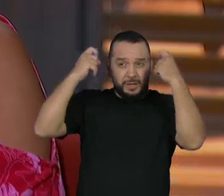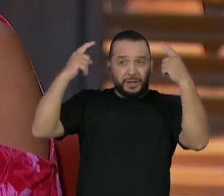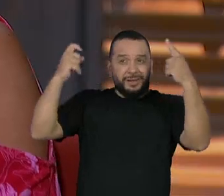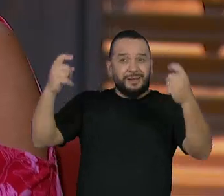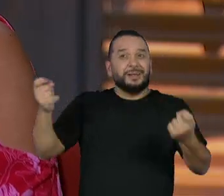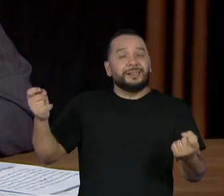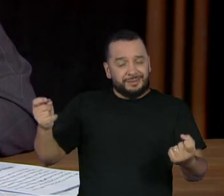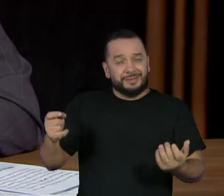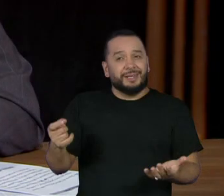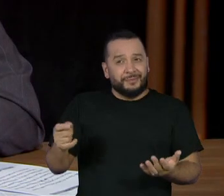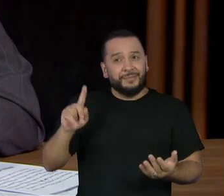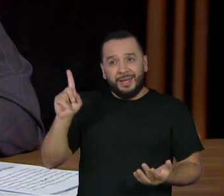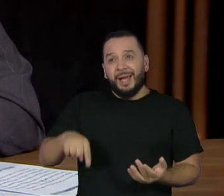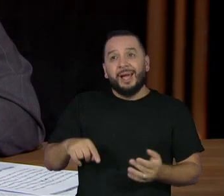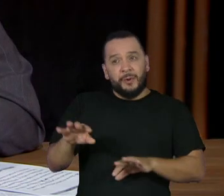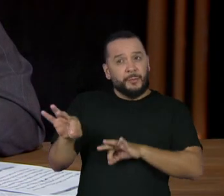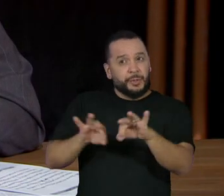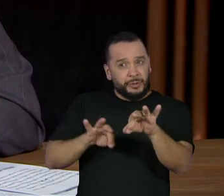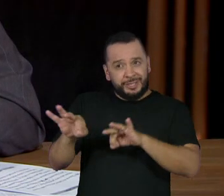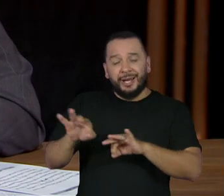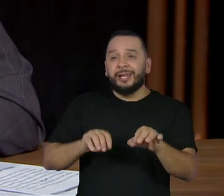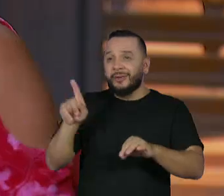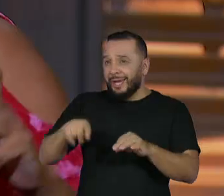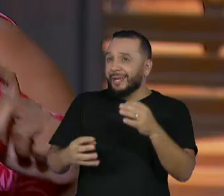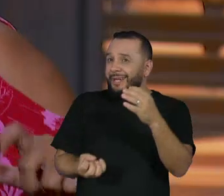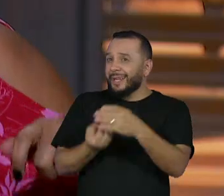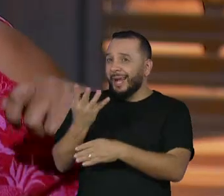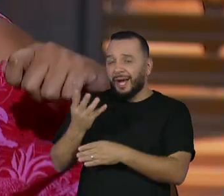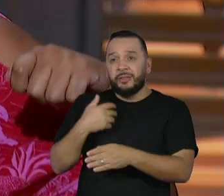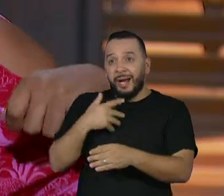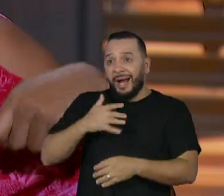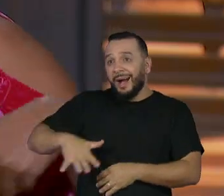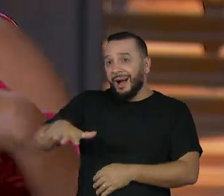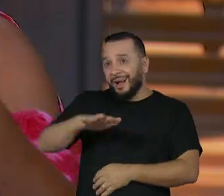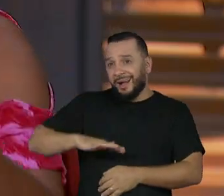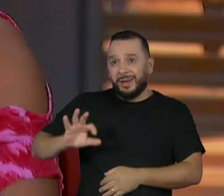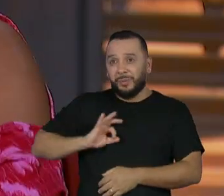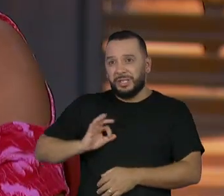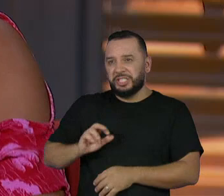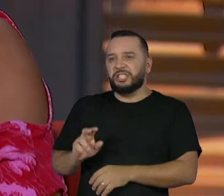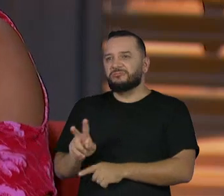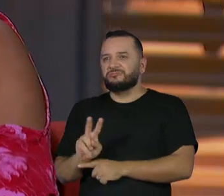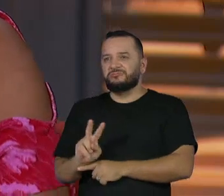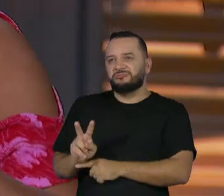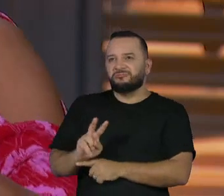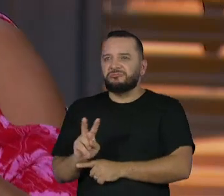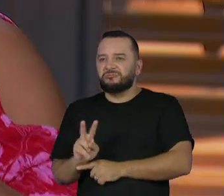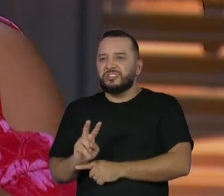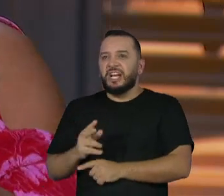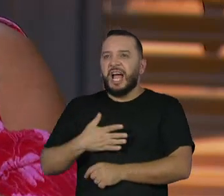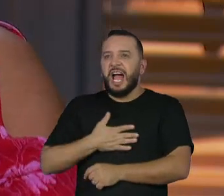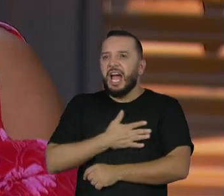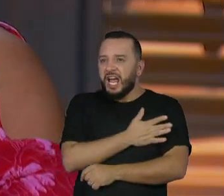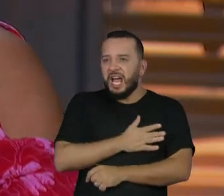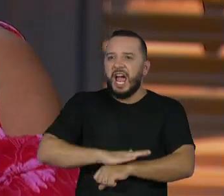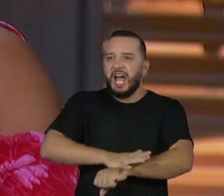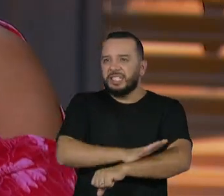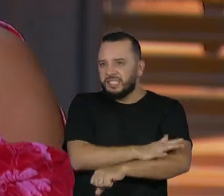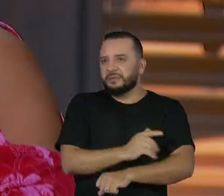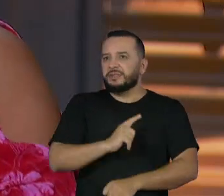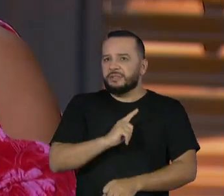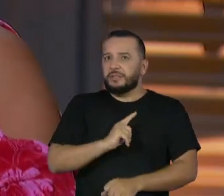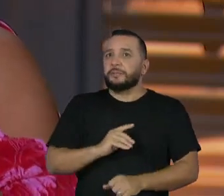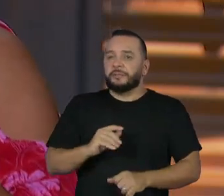é um projeto. Ela é construída. Os agentes de segurança, eles são levados a isso. E aí eu não estou dizendo que não tem agente de segurança